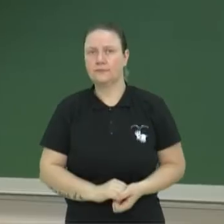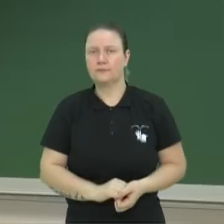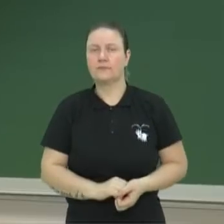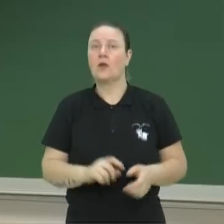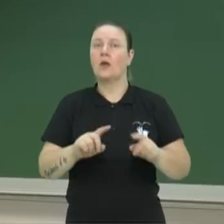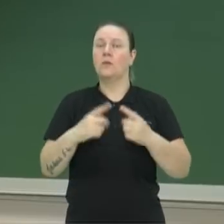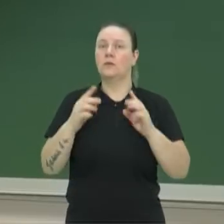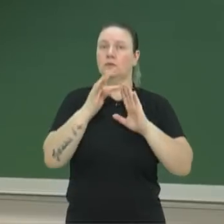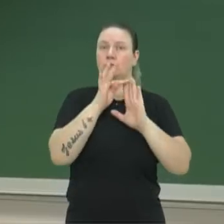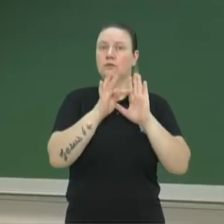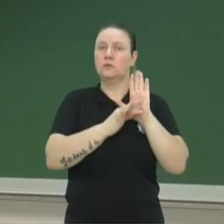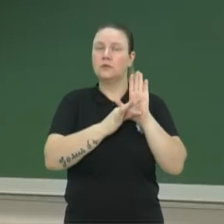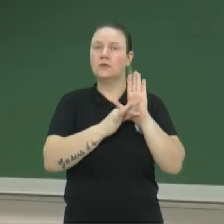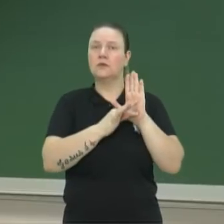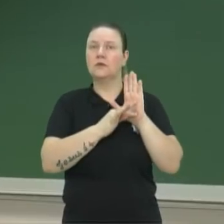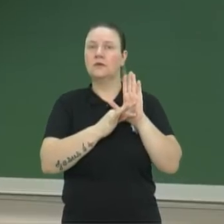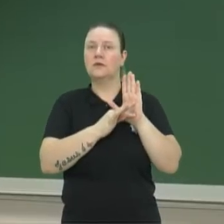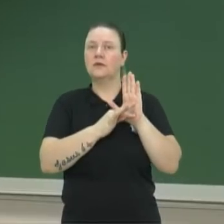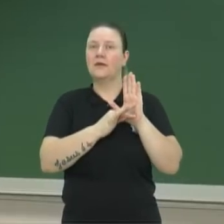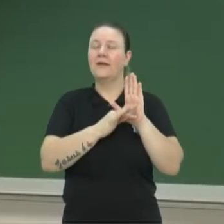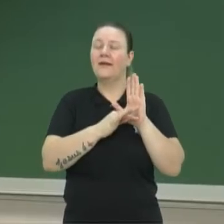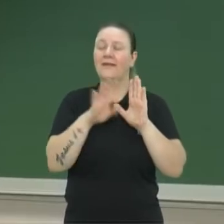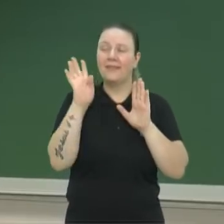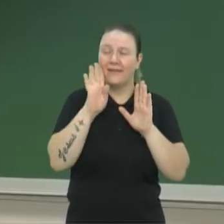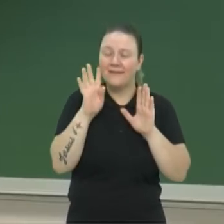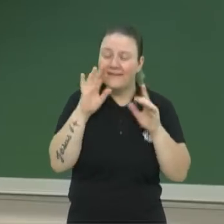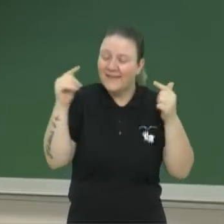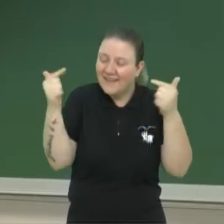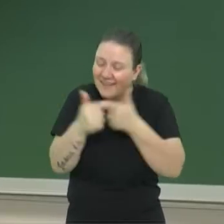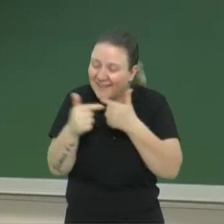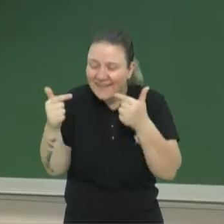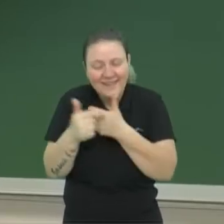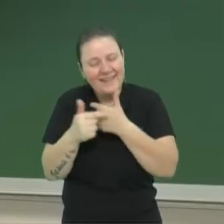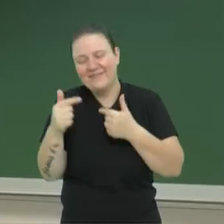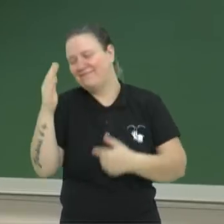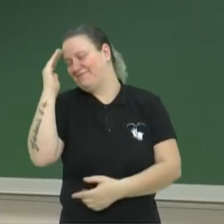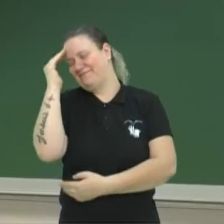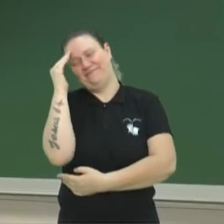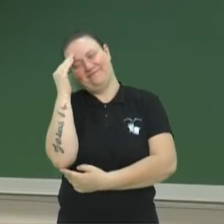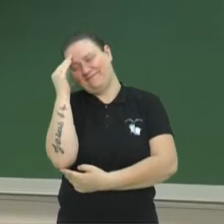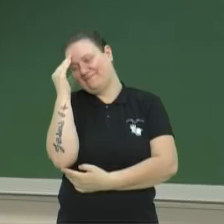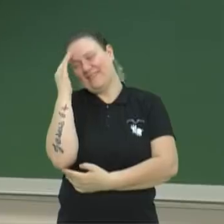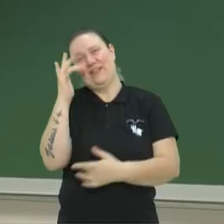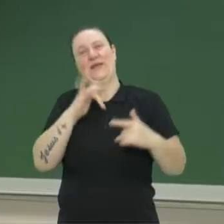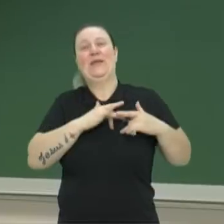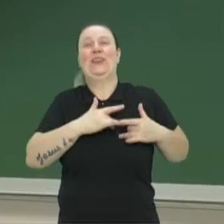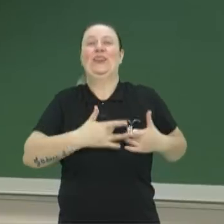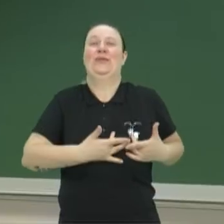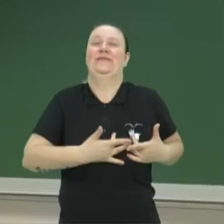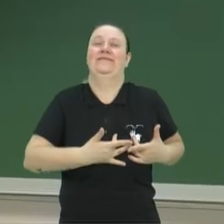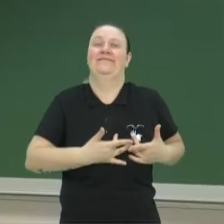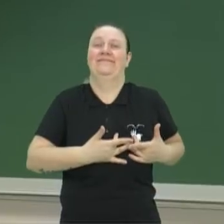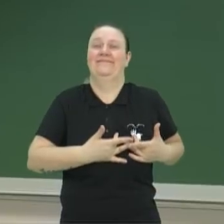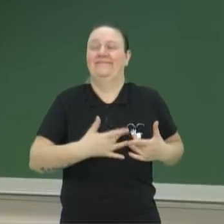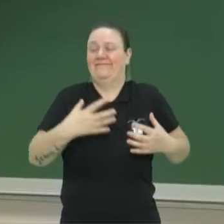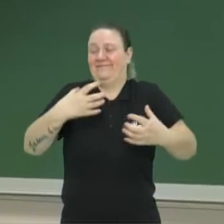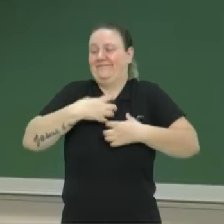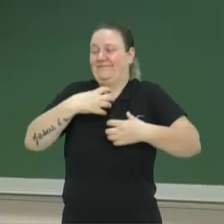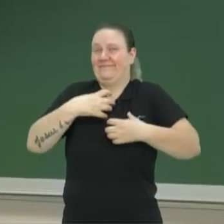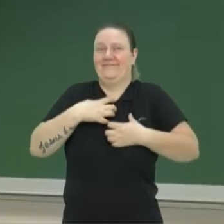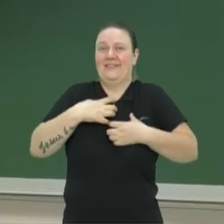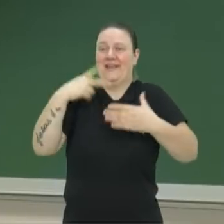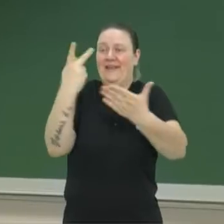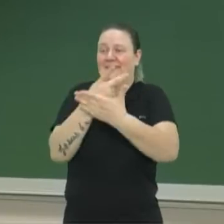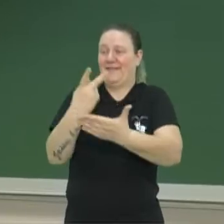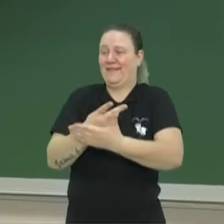que aqui no texto isso provoca humor, né? E a gente às vezes fica até com pena do personagem, né? Eles agiram de uma forma ali toda